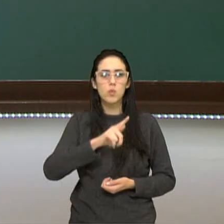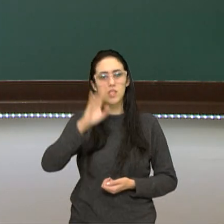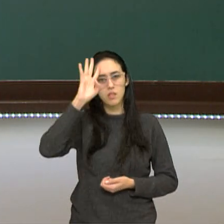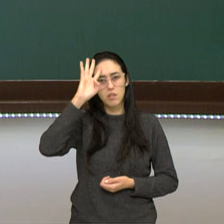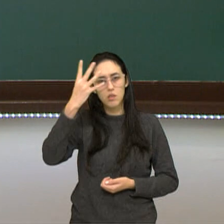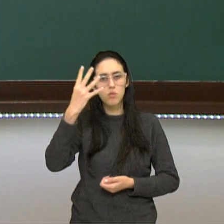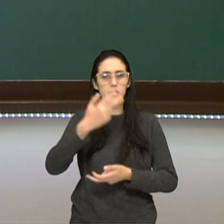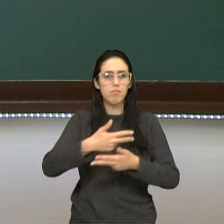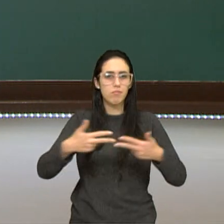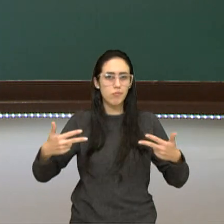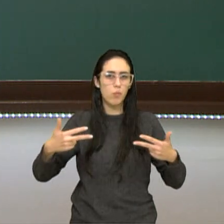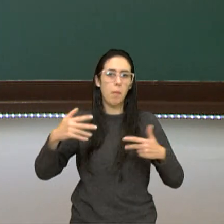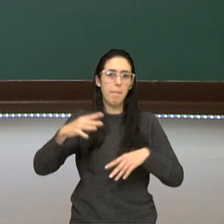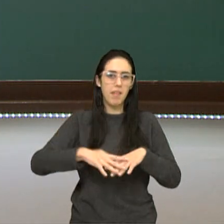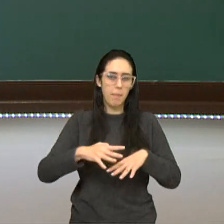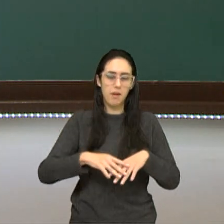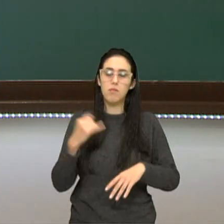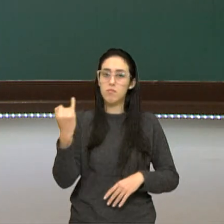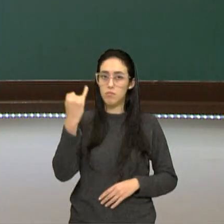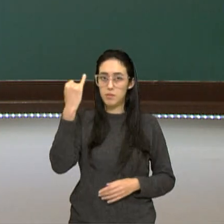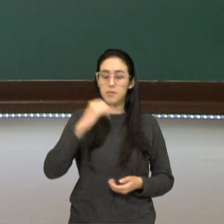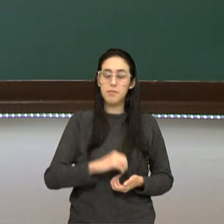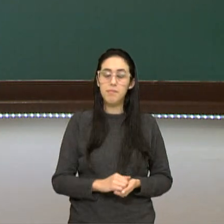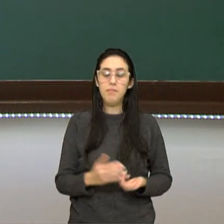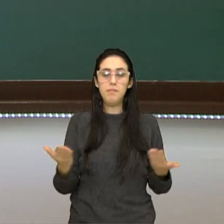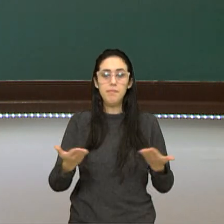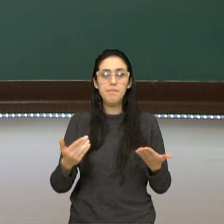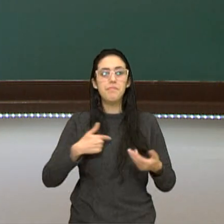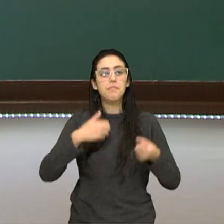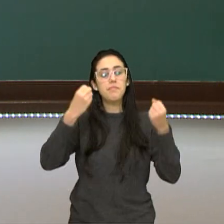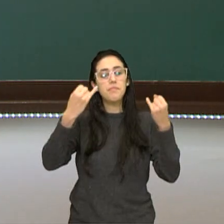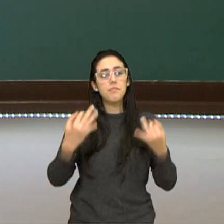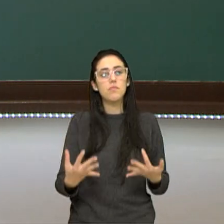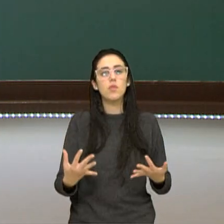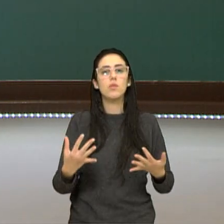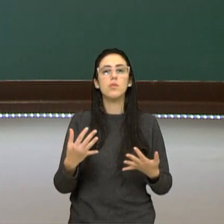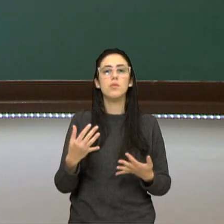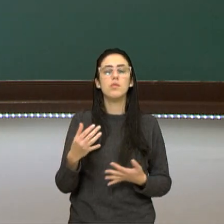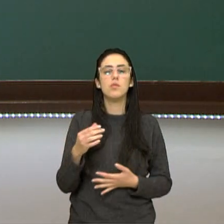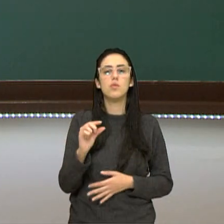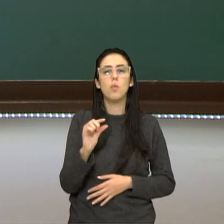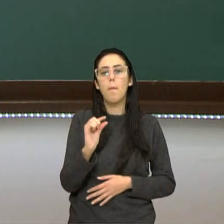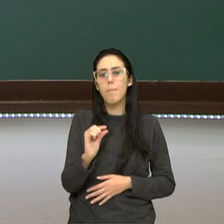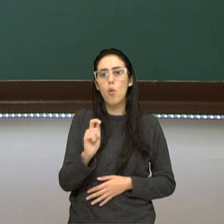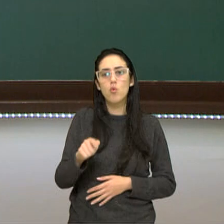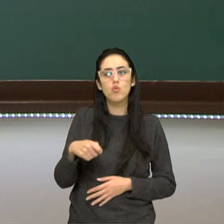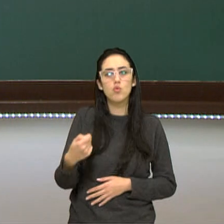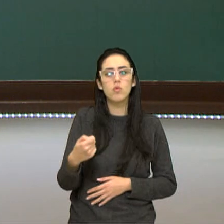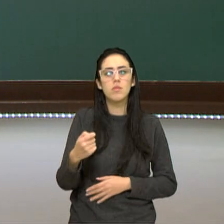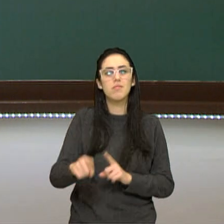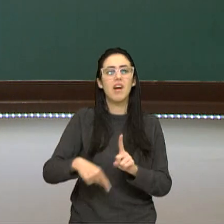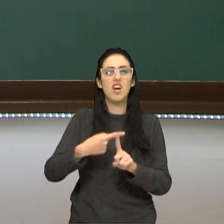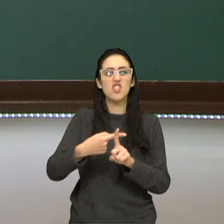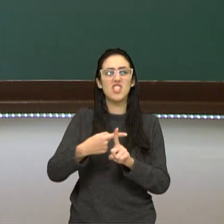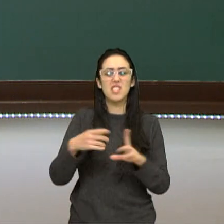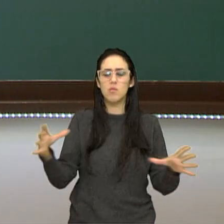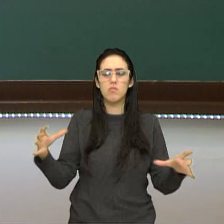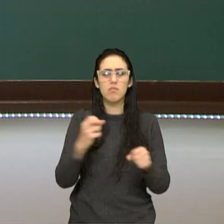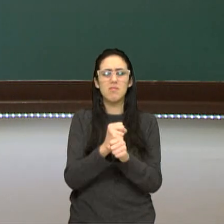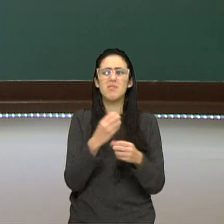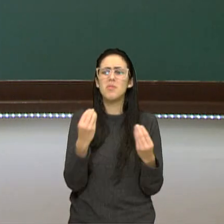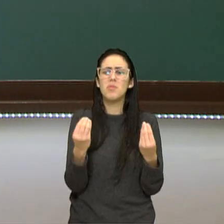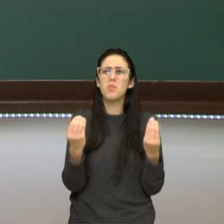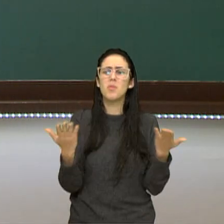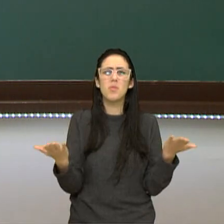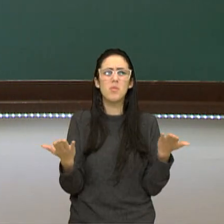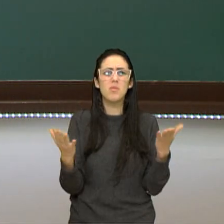muitas situações, tá? E vamos falar um pouquinho sobre a adição algébrica. Afinal de contas, o que é esse negócio de